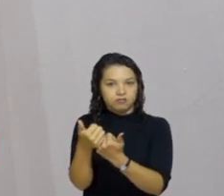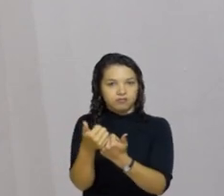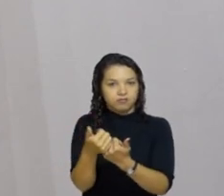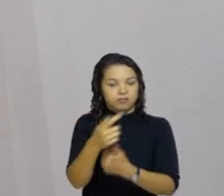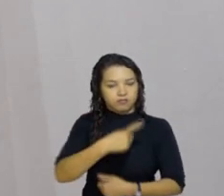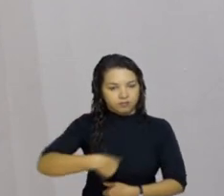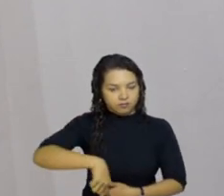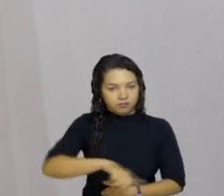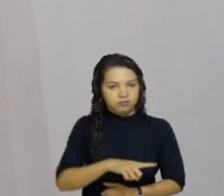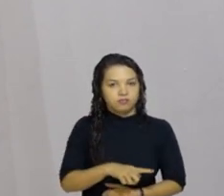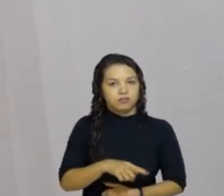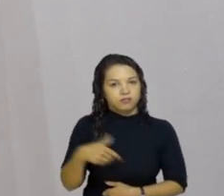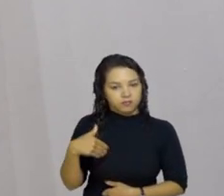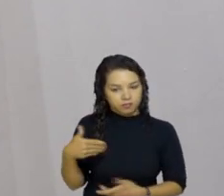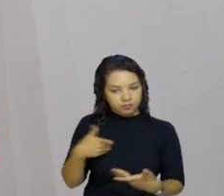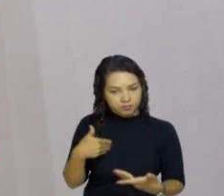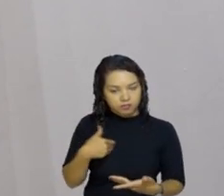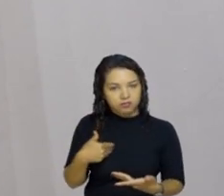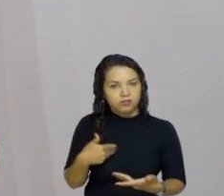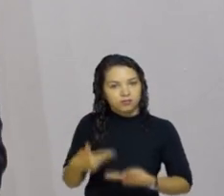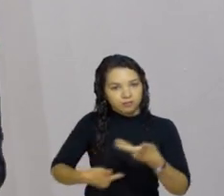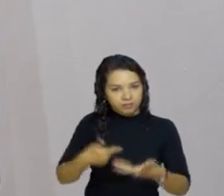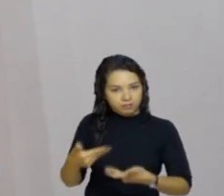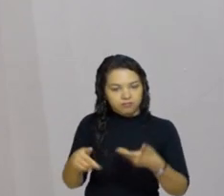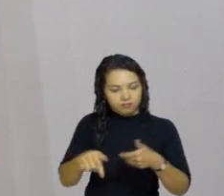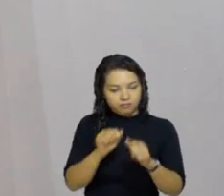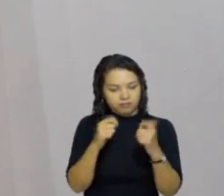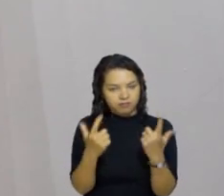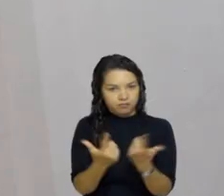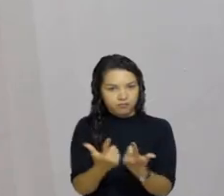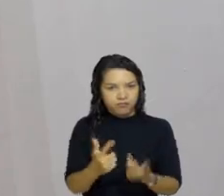nós estamos recebendo da Assembleia Legislativa.